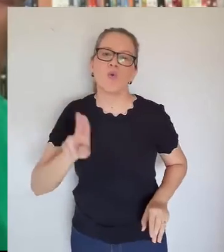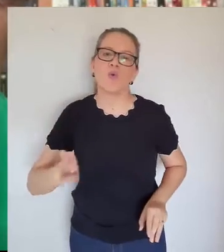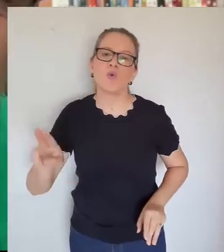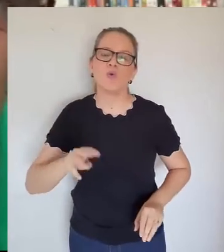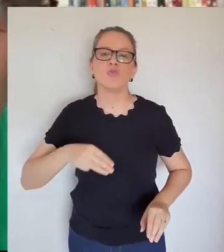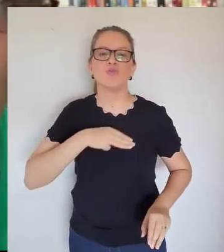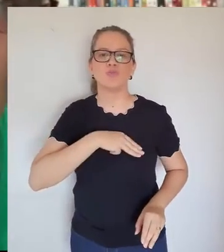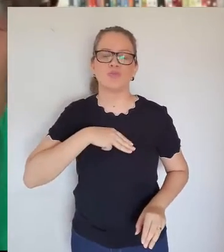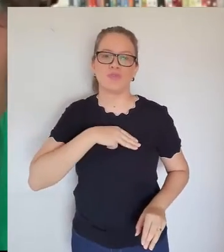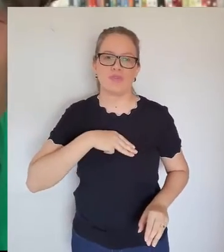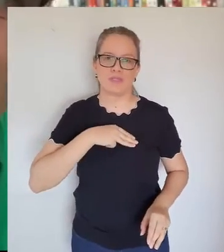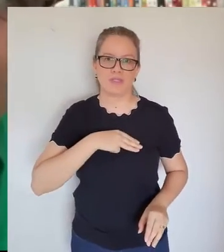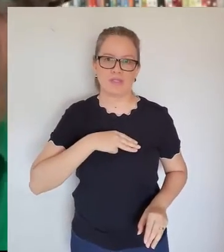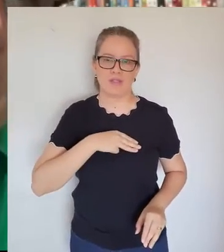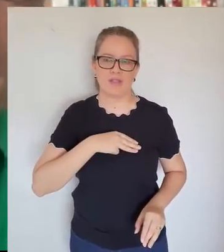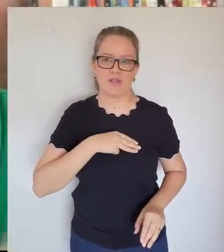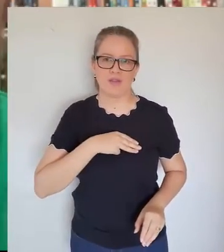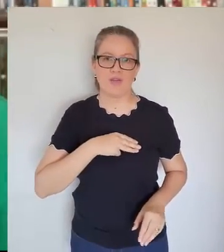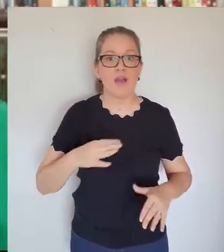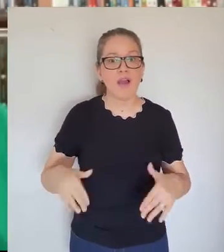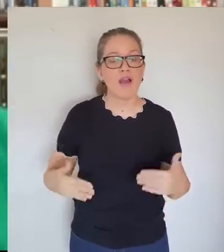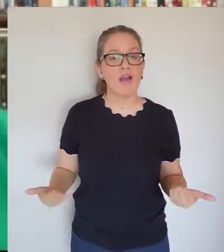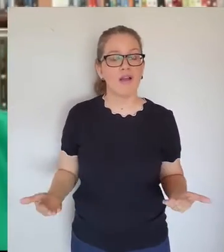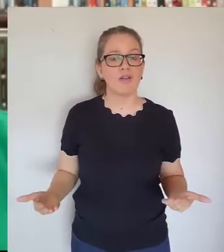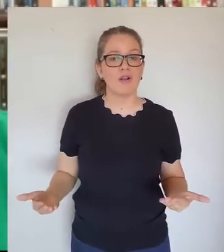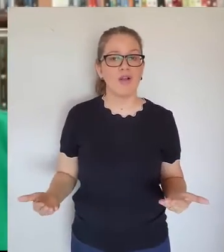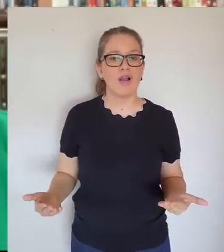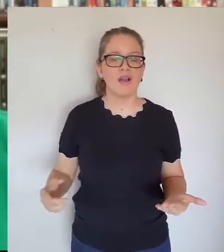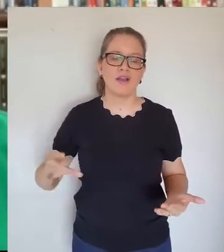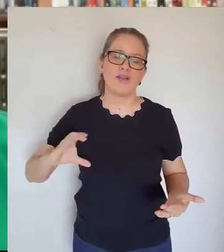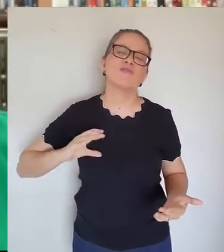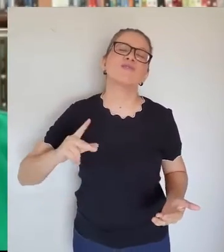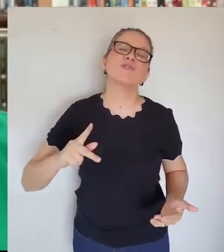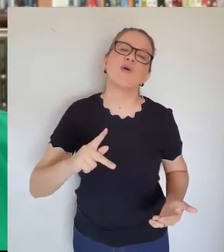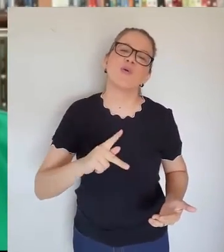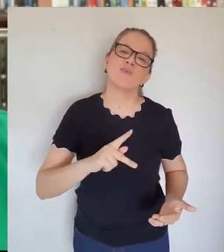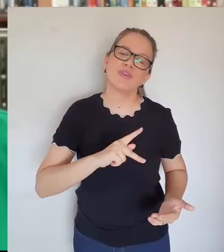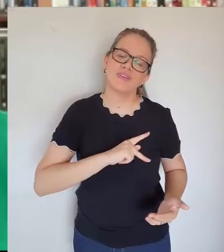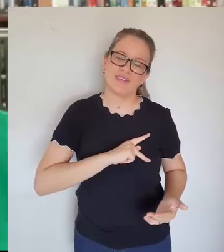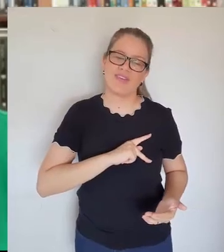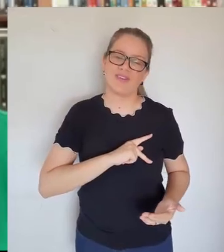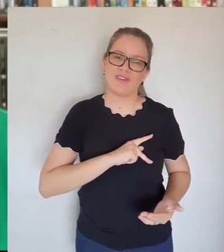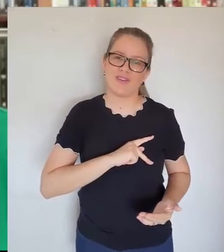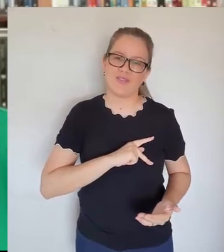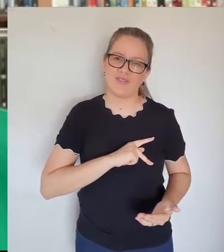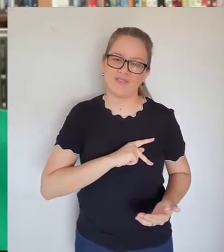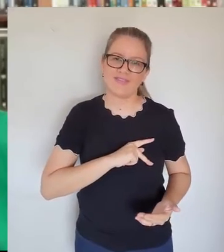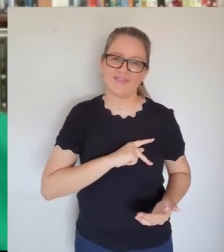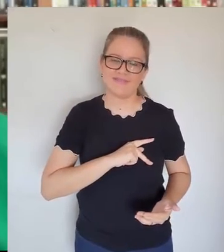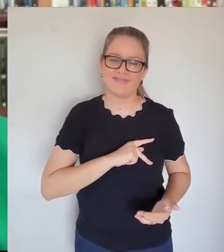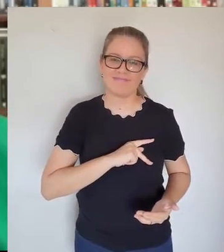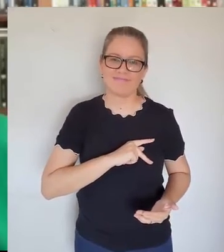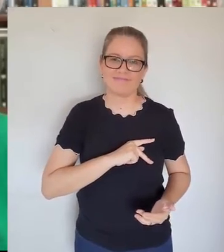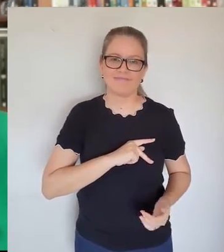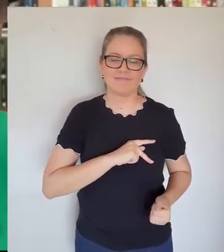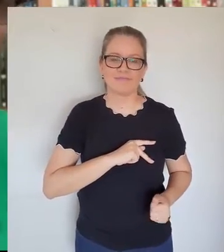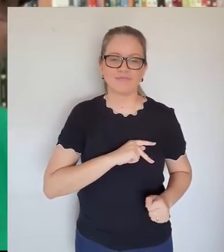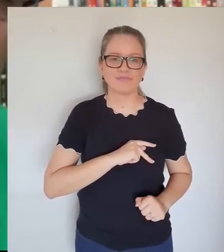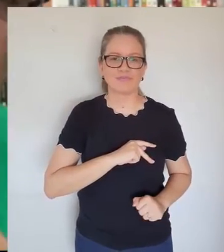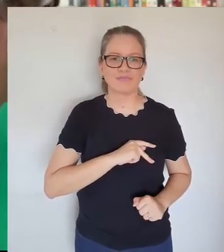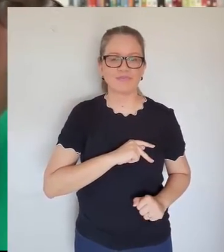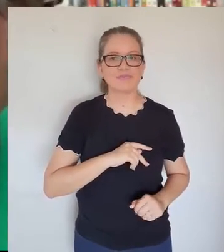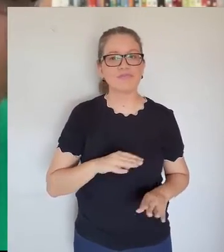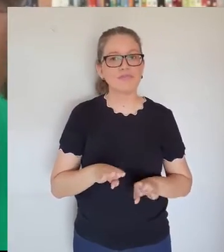o ministério. E agora Paulo diz que era seu cooperador. Olha que coisa maravilhosa,